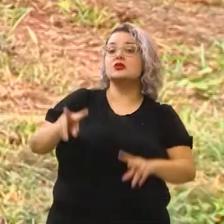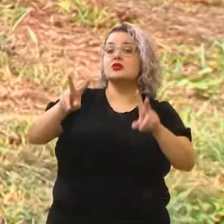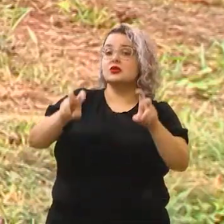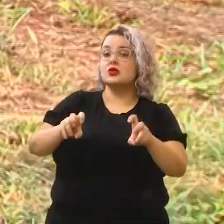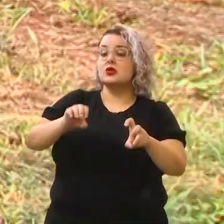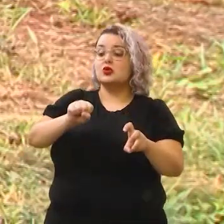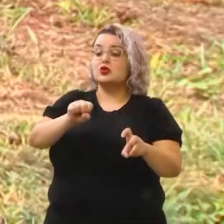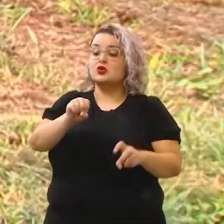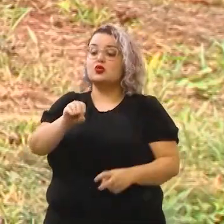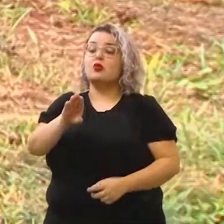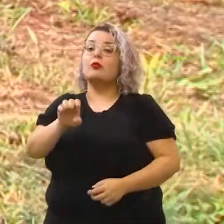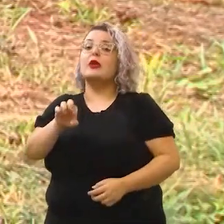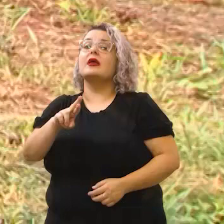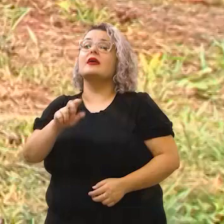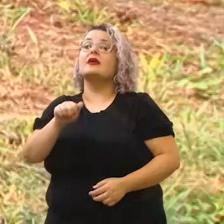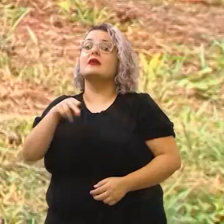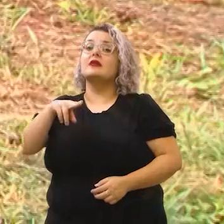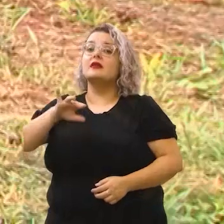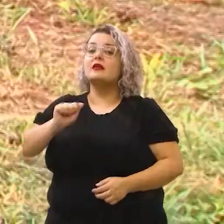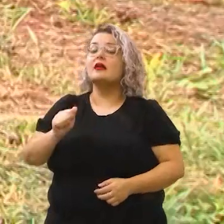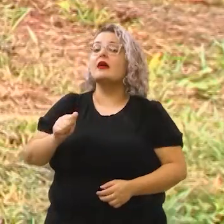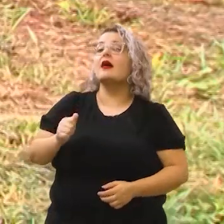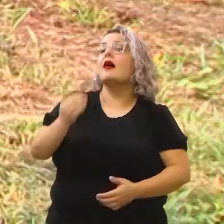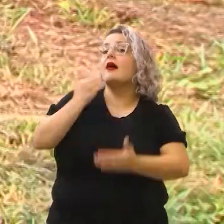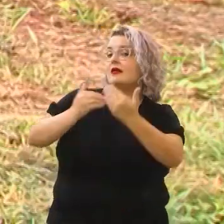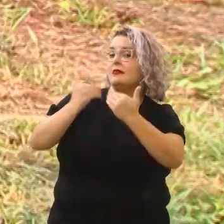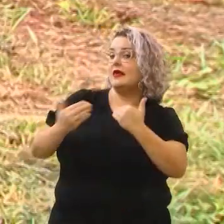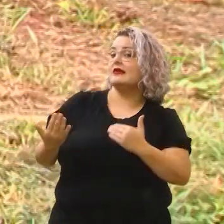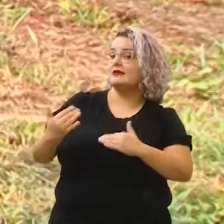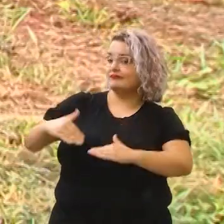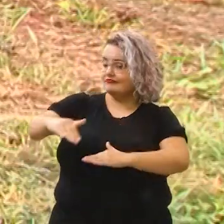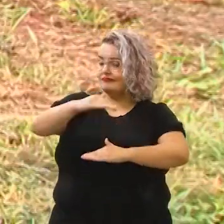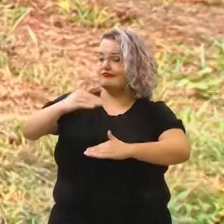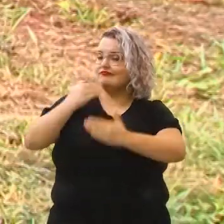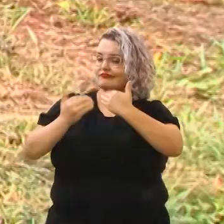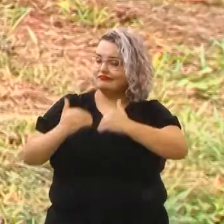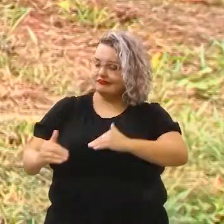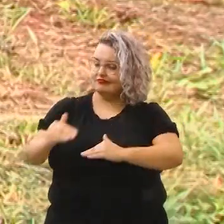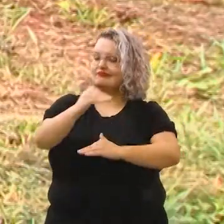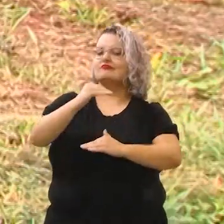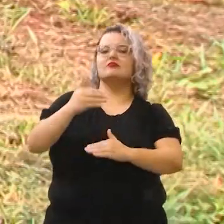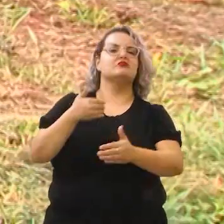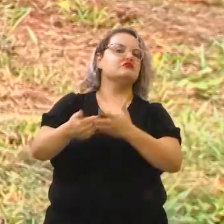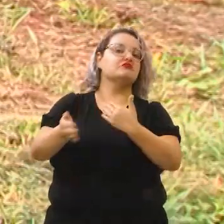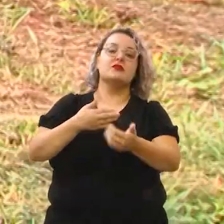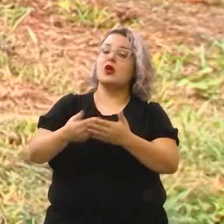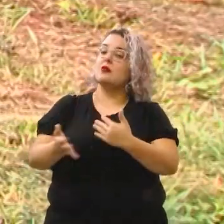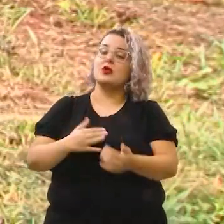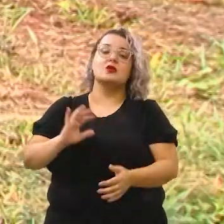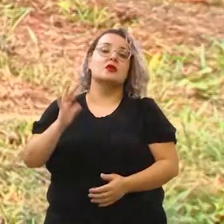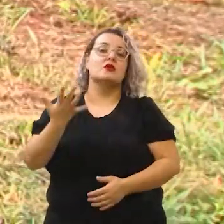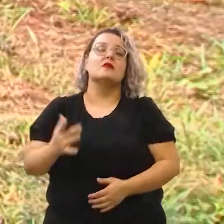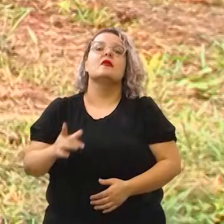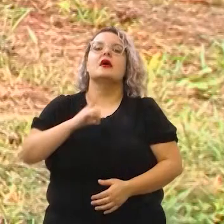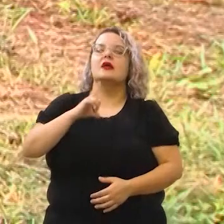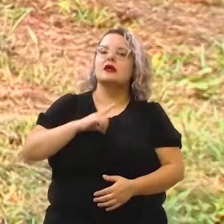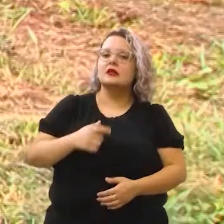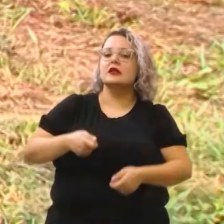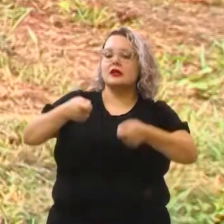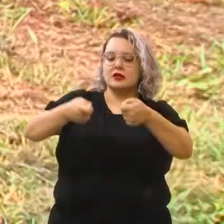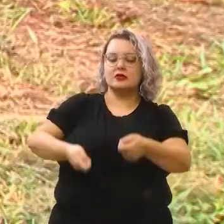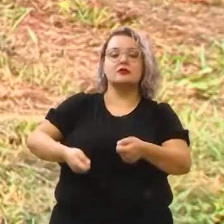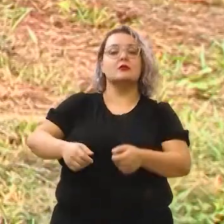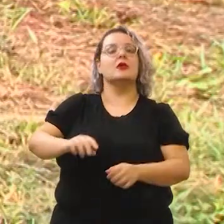isso que a gente chama hoje de soberania alimentar. Olha só. Né? Que é assim, independente do que acontecer, você vai ter garantido para você, para